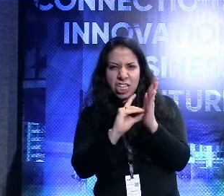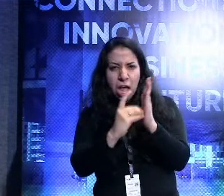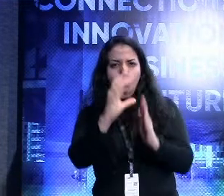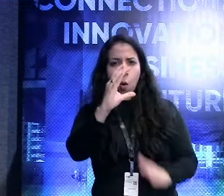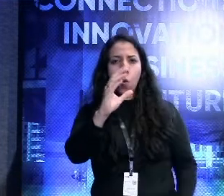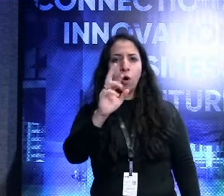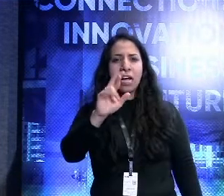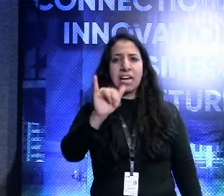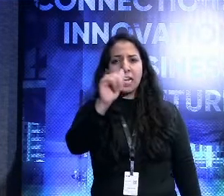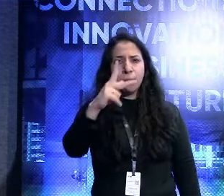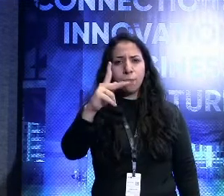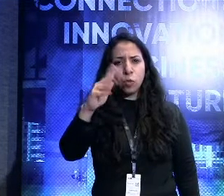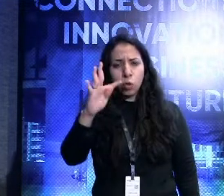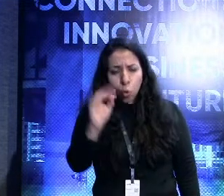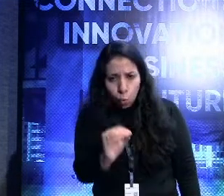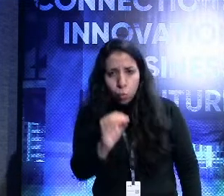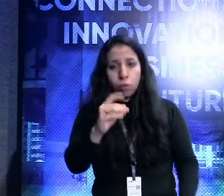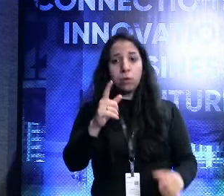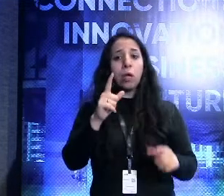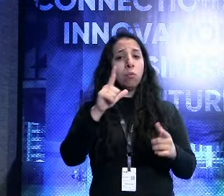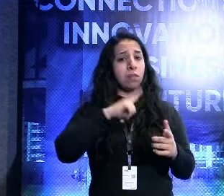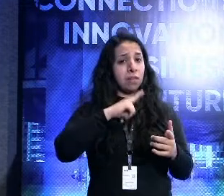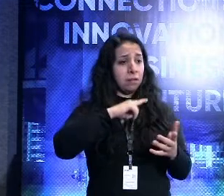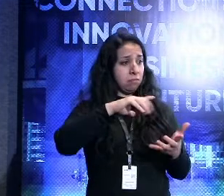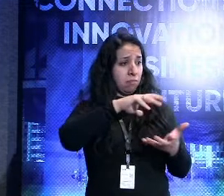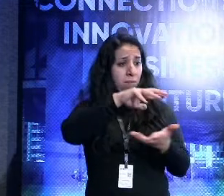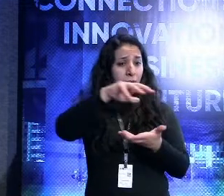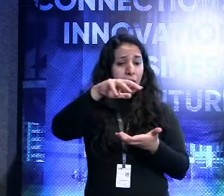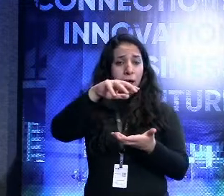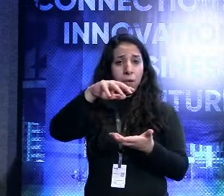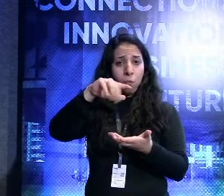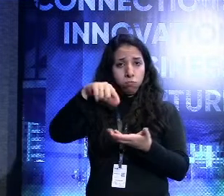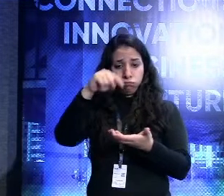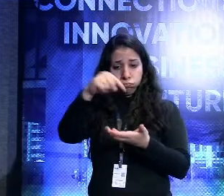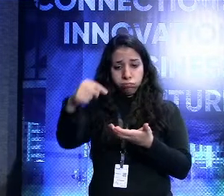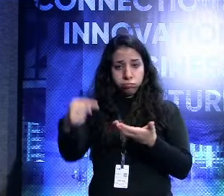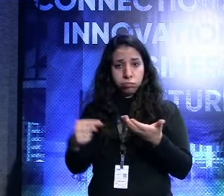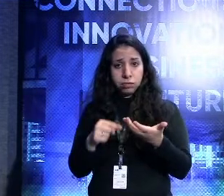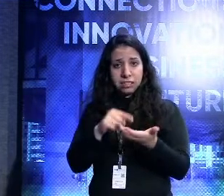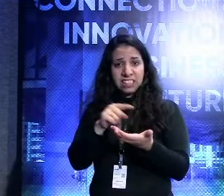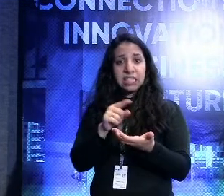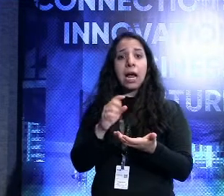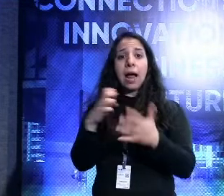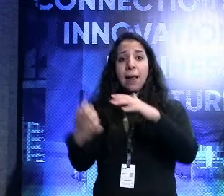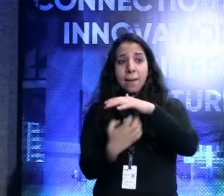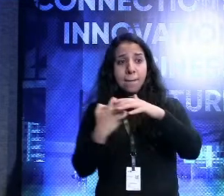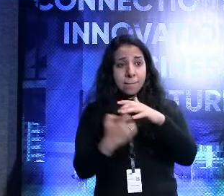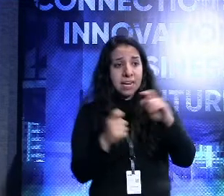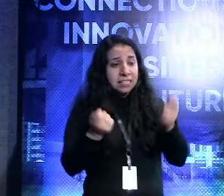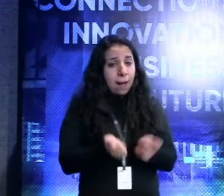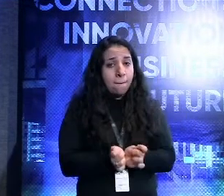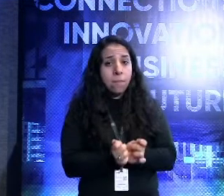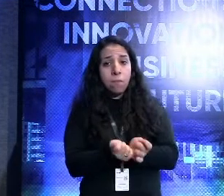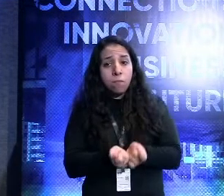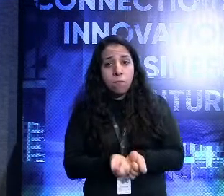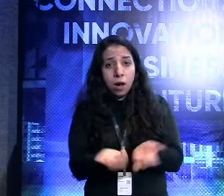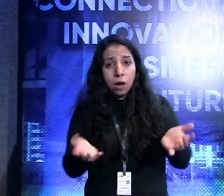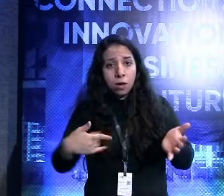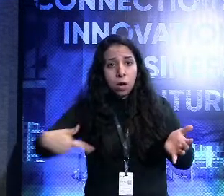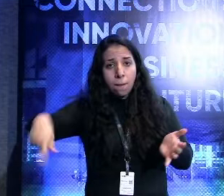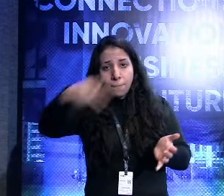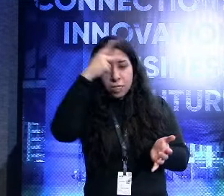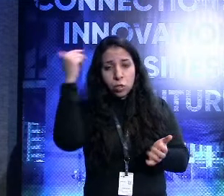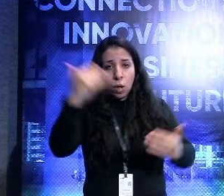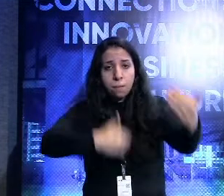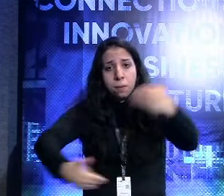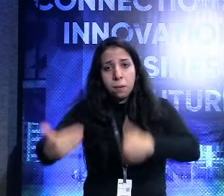global que fornece acesso para as pessoas. Como que eu consigo tangibilizar isso para que todo mundo, até quem não entenda